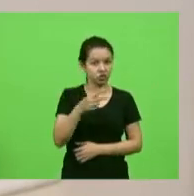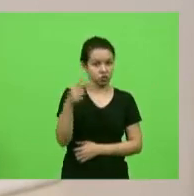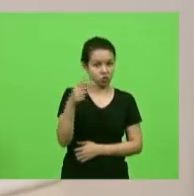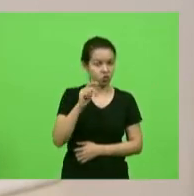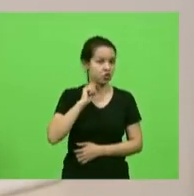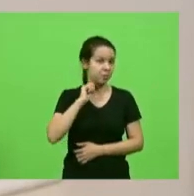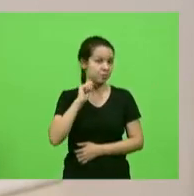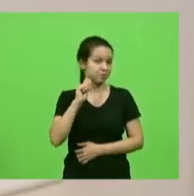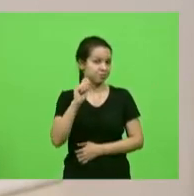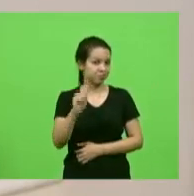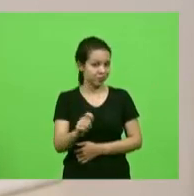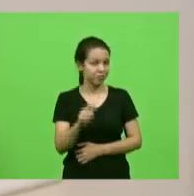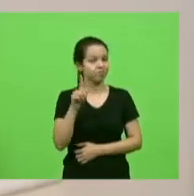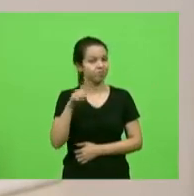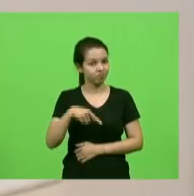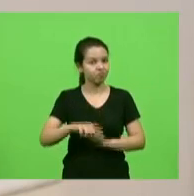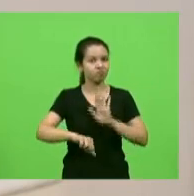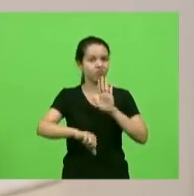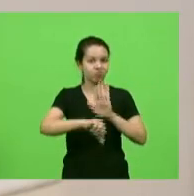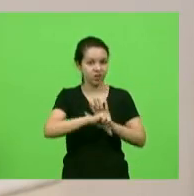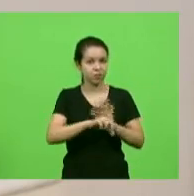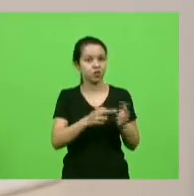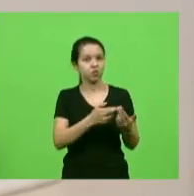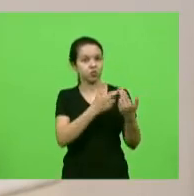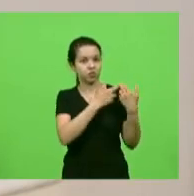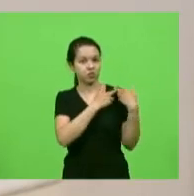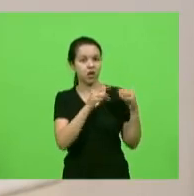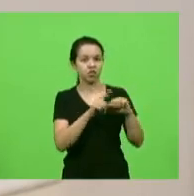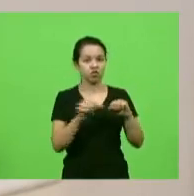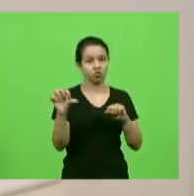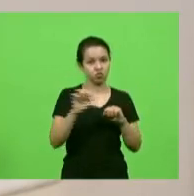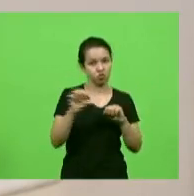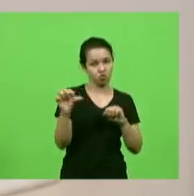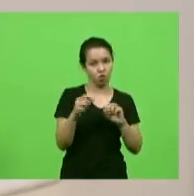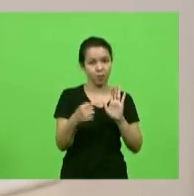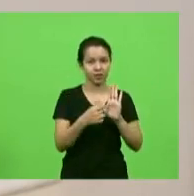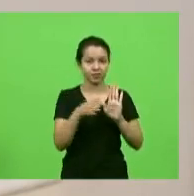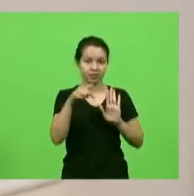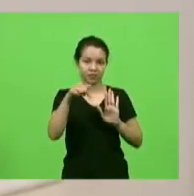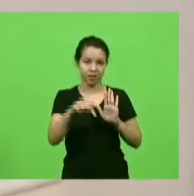tipificação como crime de responsabilidade nos termos do artigo 9º, item 7, da Lei